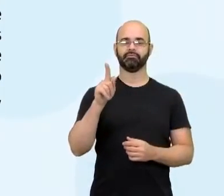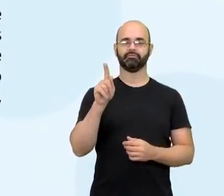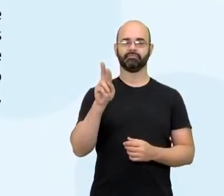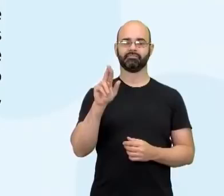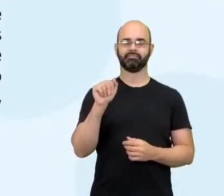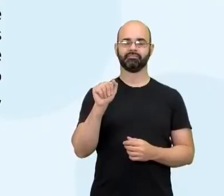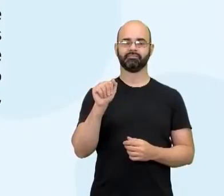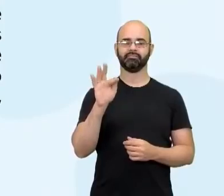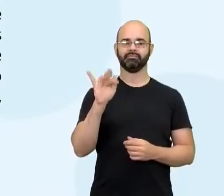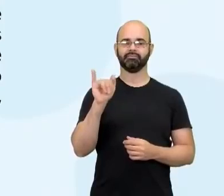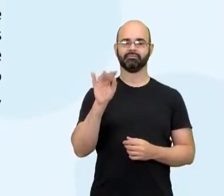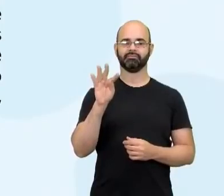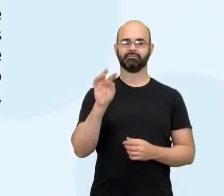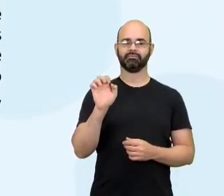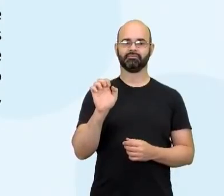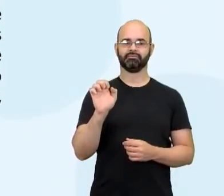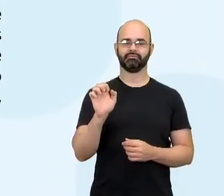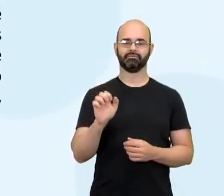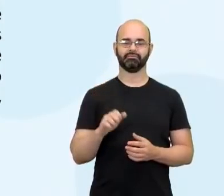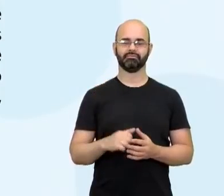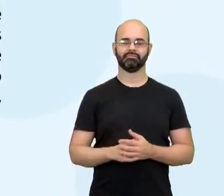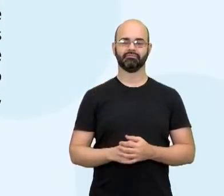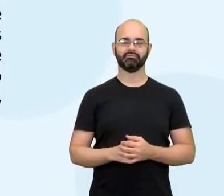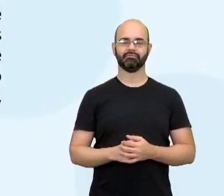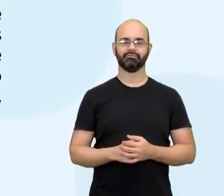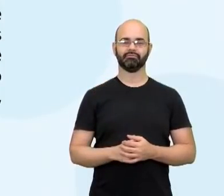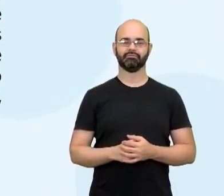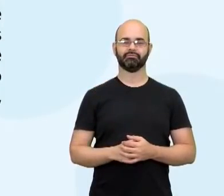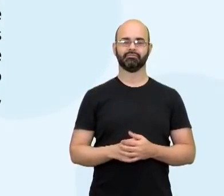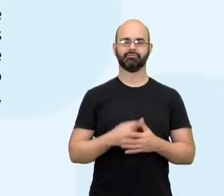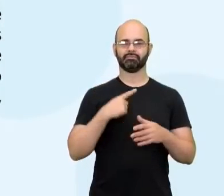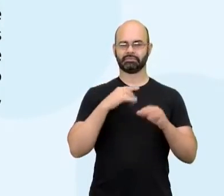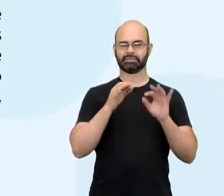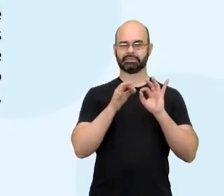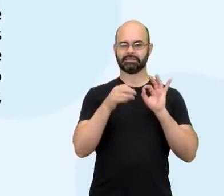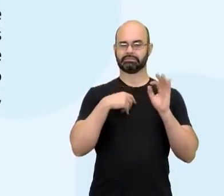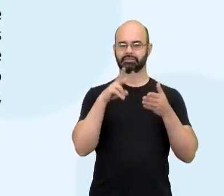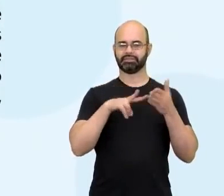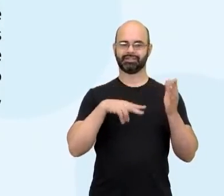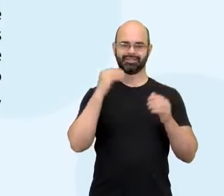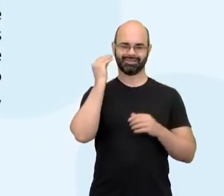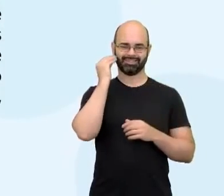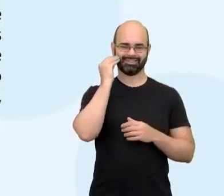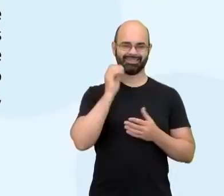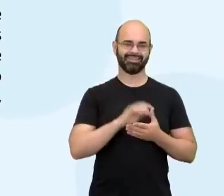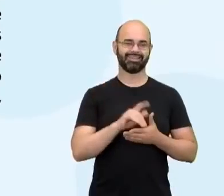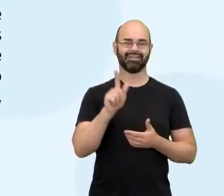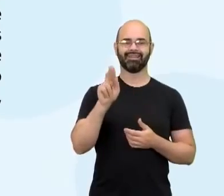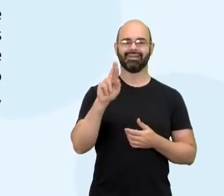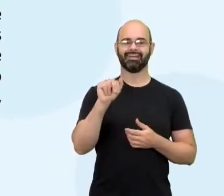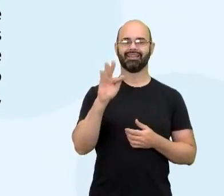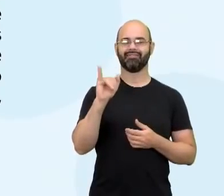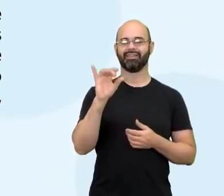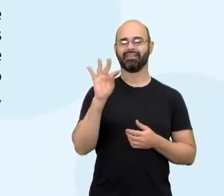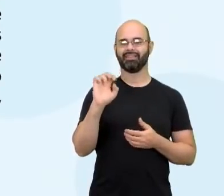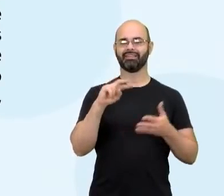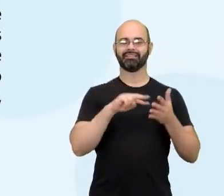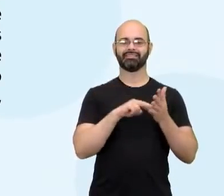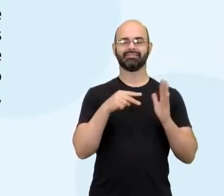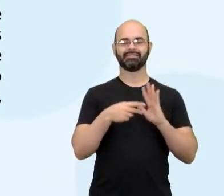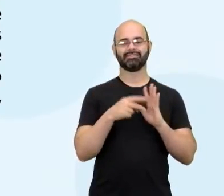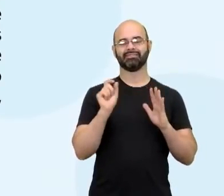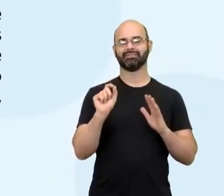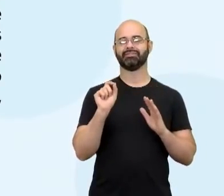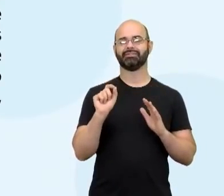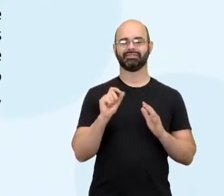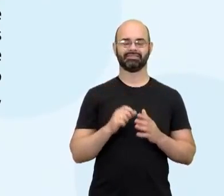E agora, eu vou tentar fazer a leitura daqui, que está um pouco longe, mas eu consigo. Vamos lá. Grafite, o conceito de grafite para